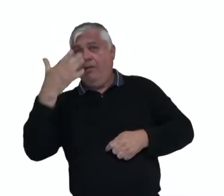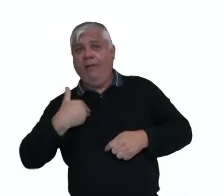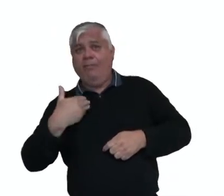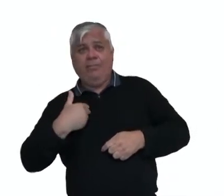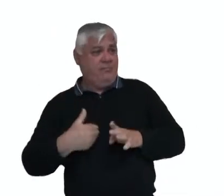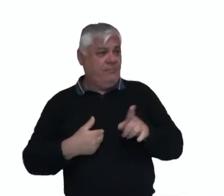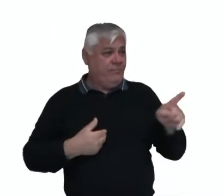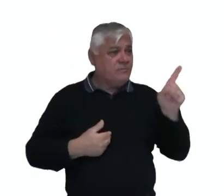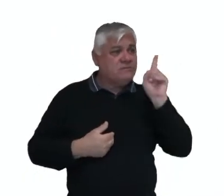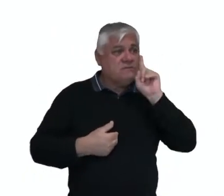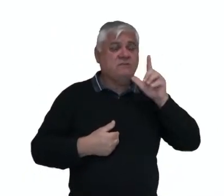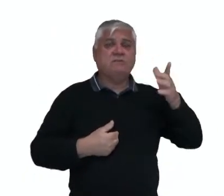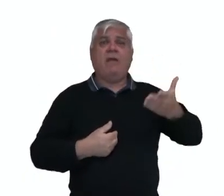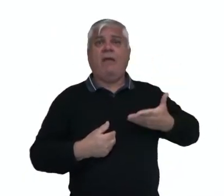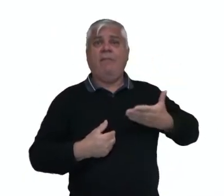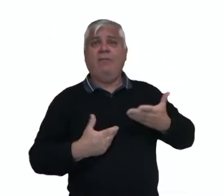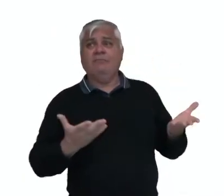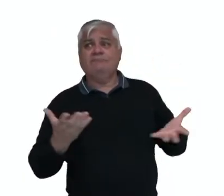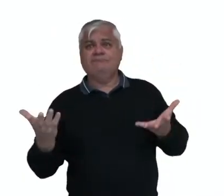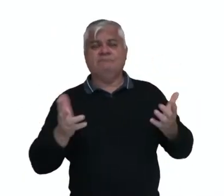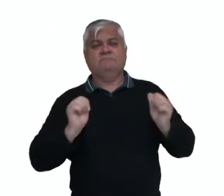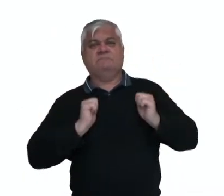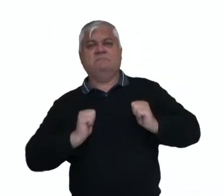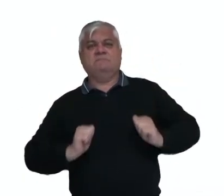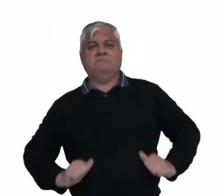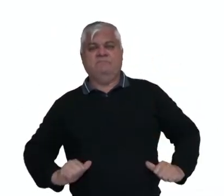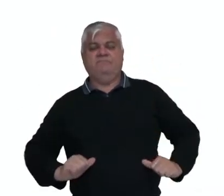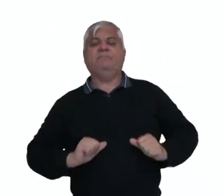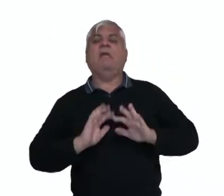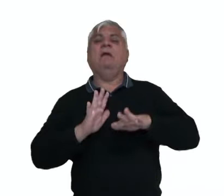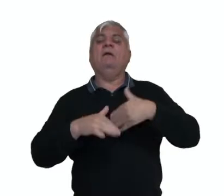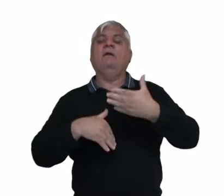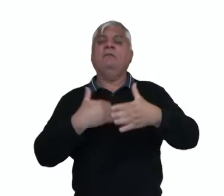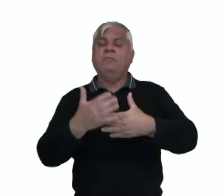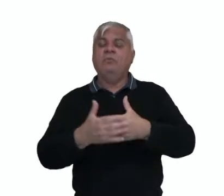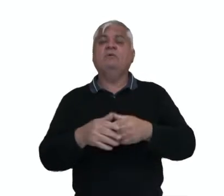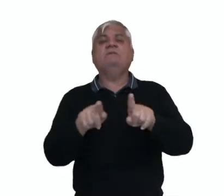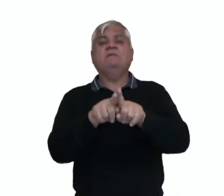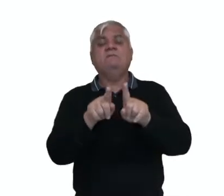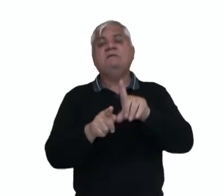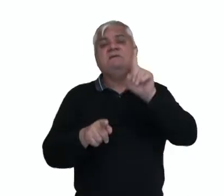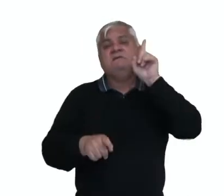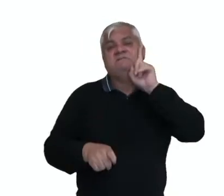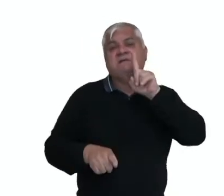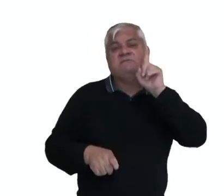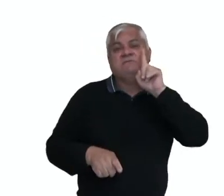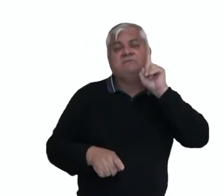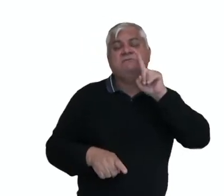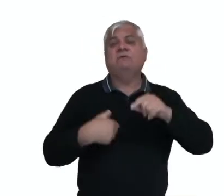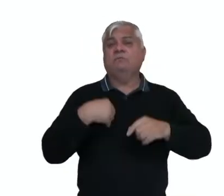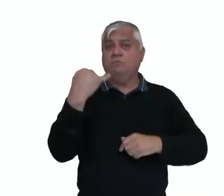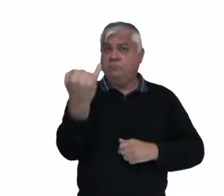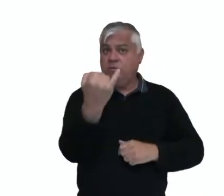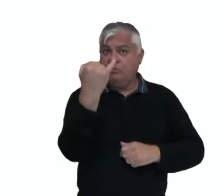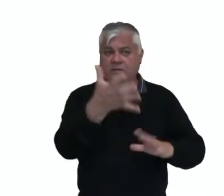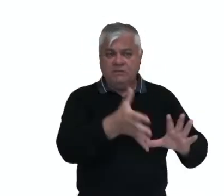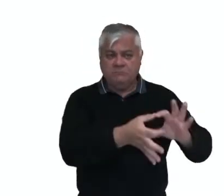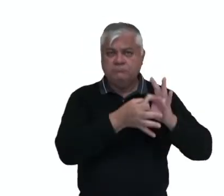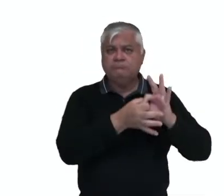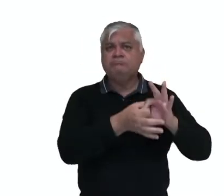Alemanha e com os lados dos aliados também. Nós vamos ver, porém, que os Estados Unidos ele também era um importante parceiro